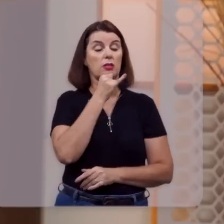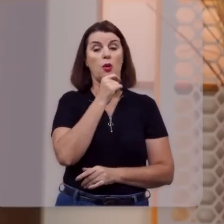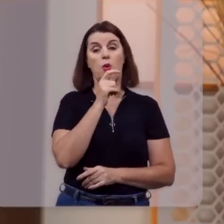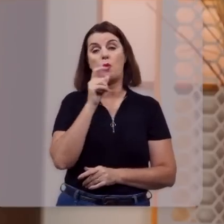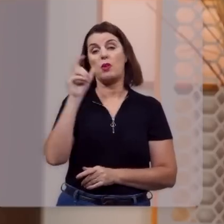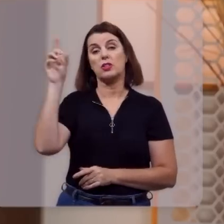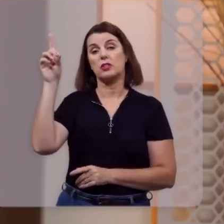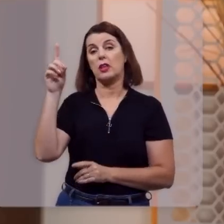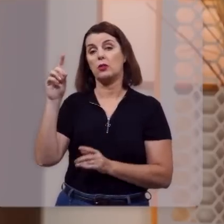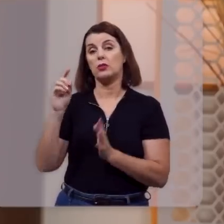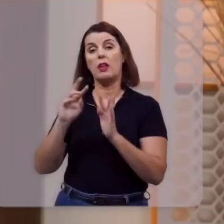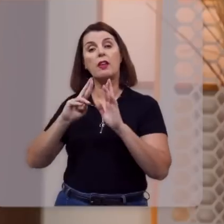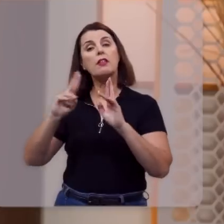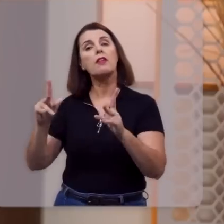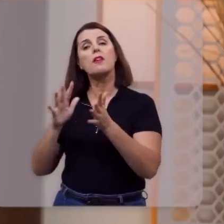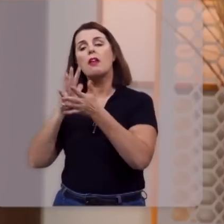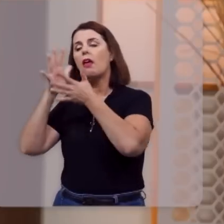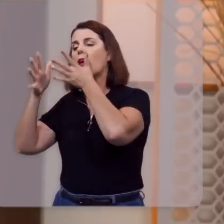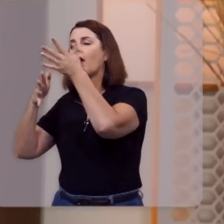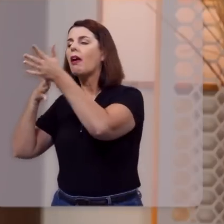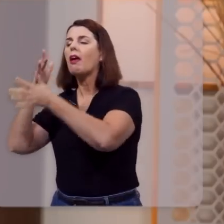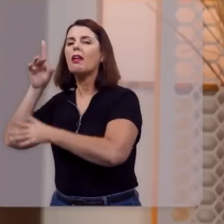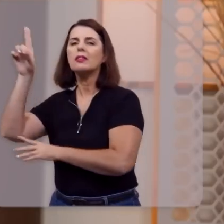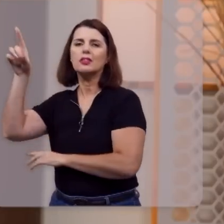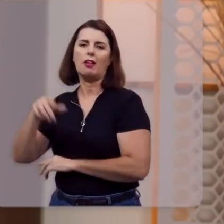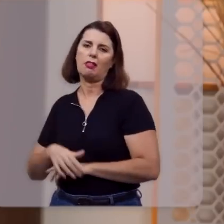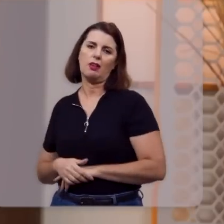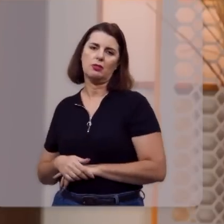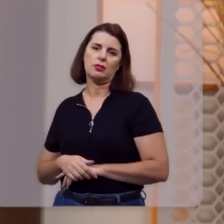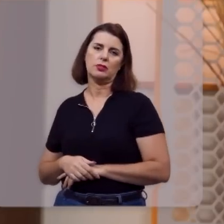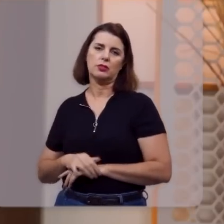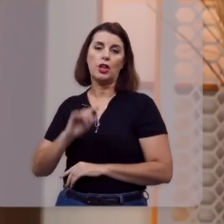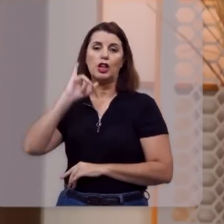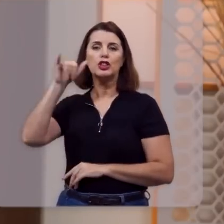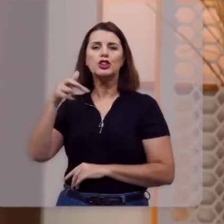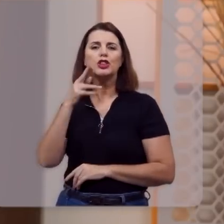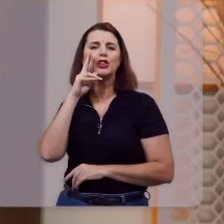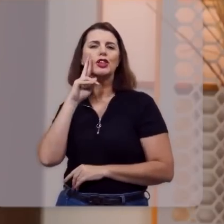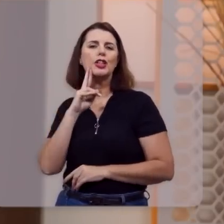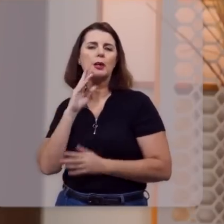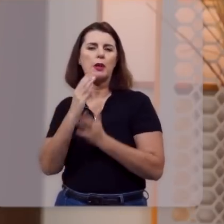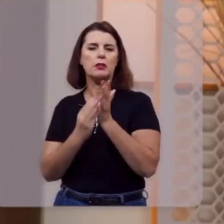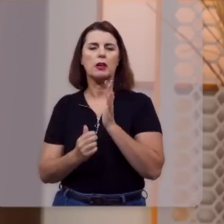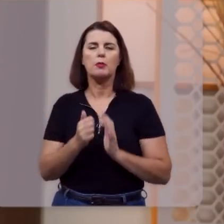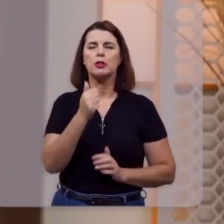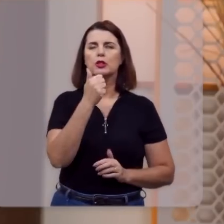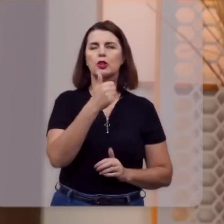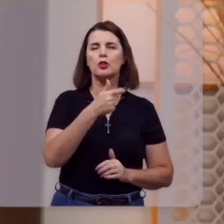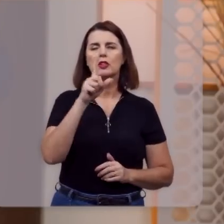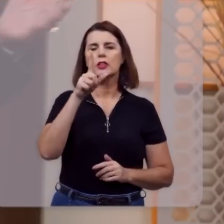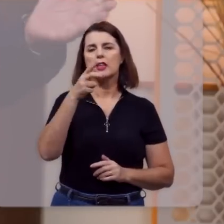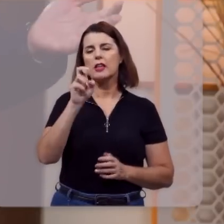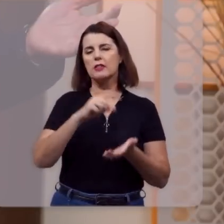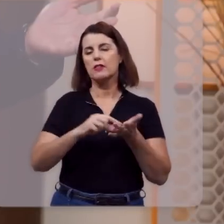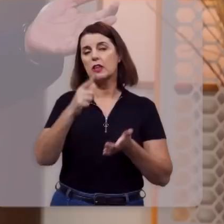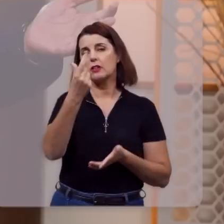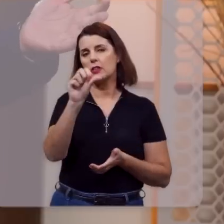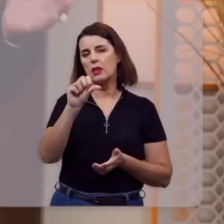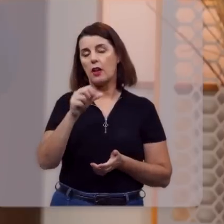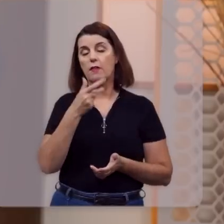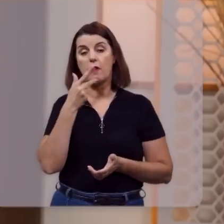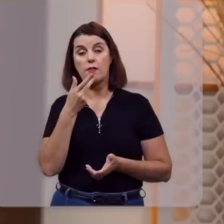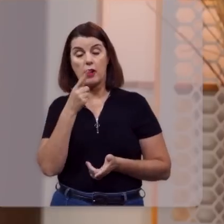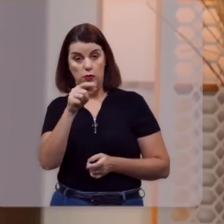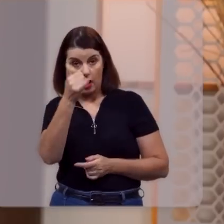é ser boca de Deus. Lá em Jeremias 15:19 diz assim: se tu te arrependeres,